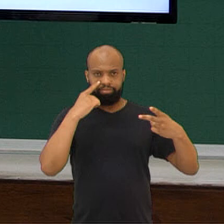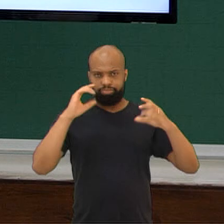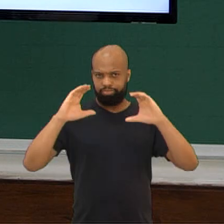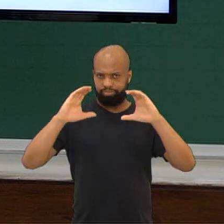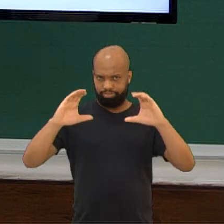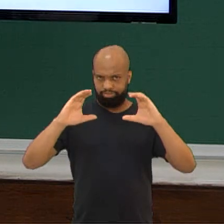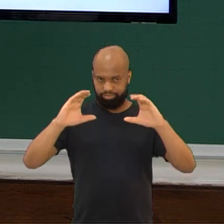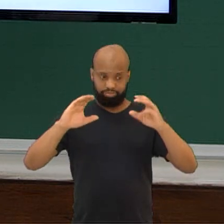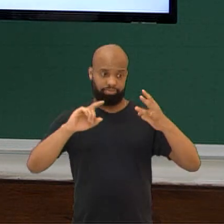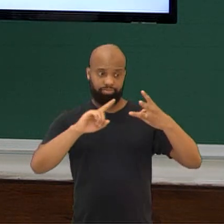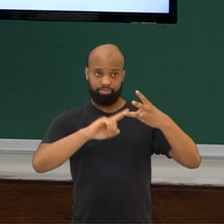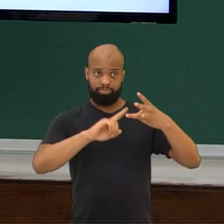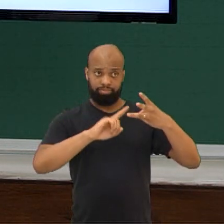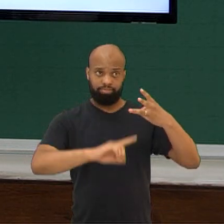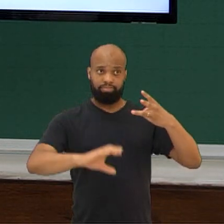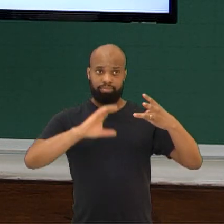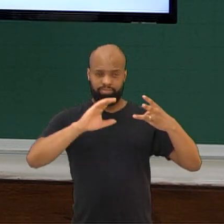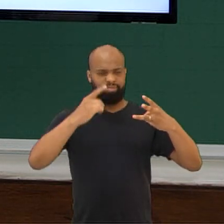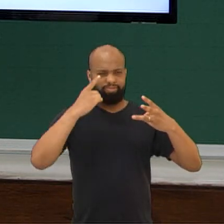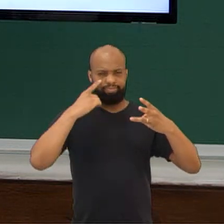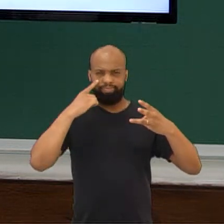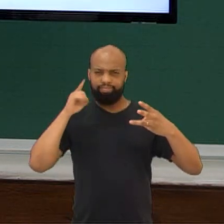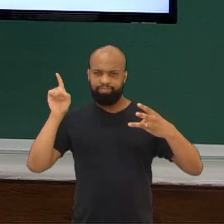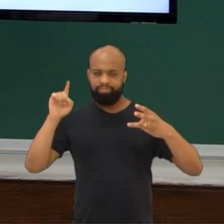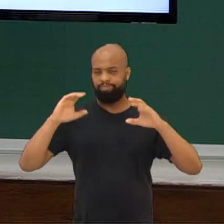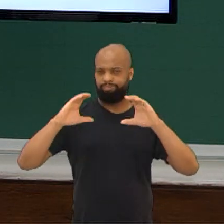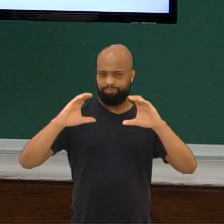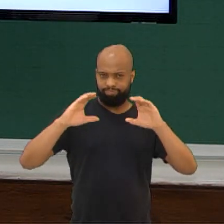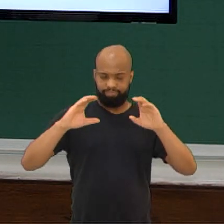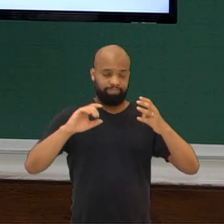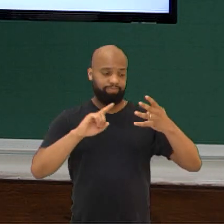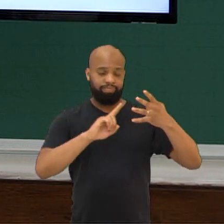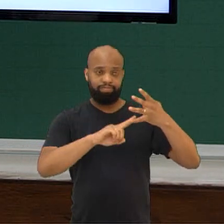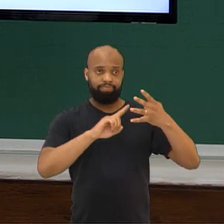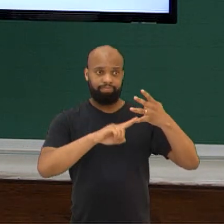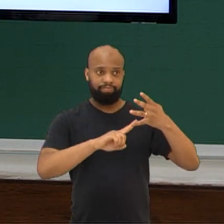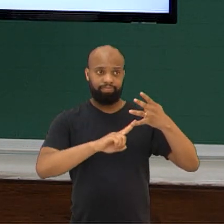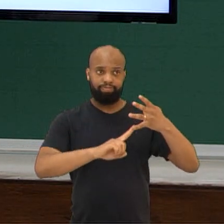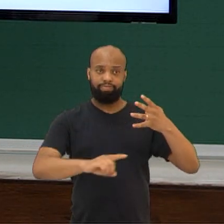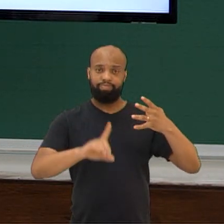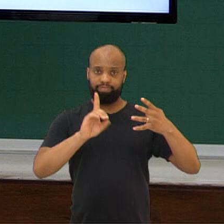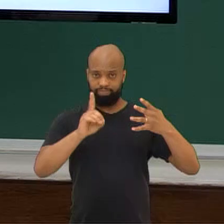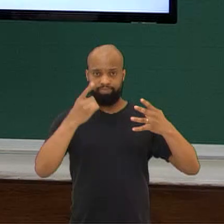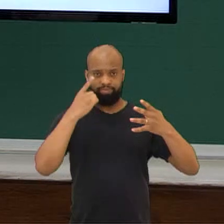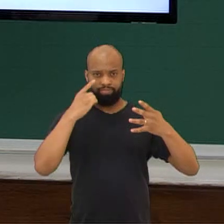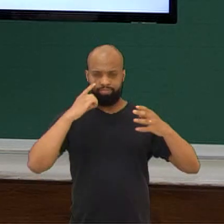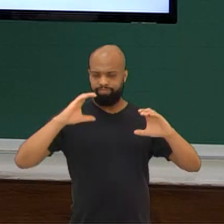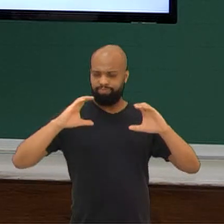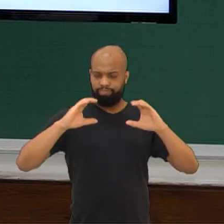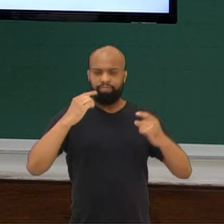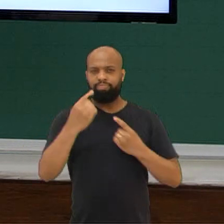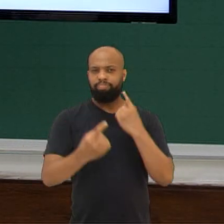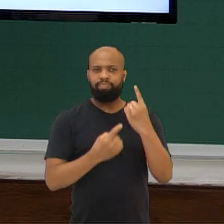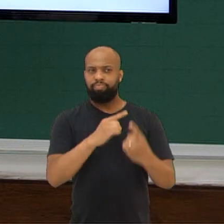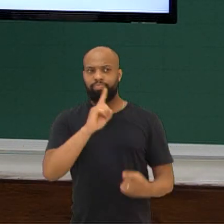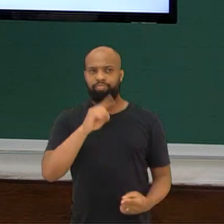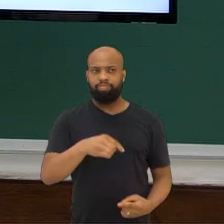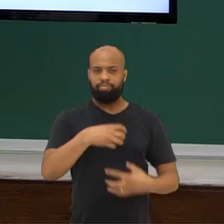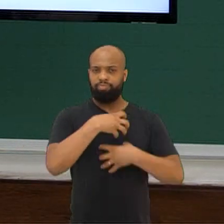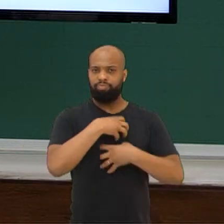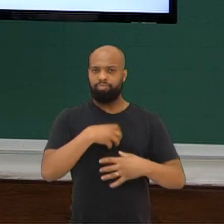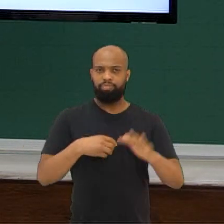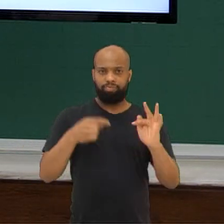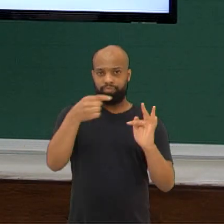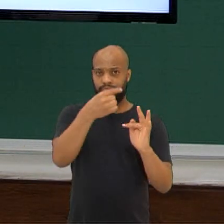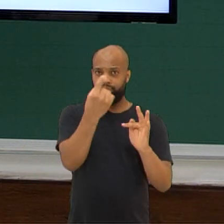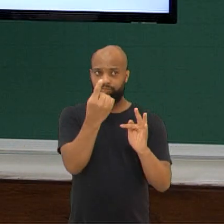igual a 2x menos 3 sobre 2. Letra C, y igual a 3x sobre 2 menos